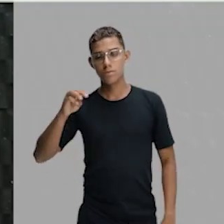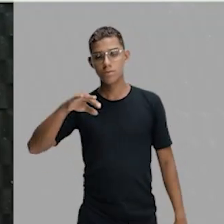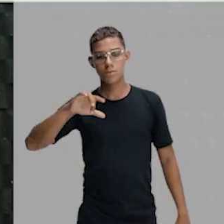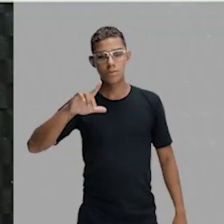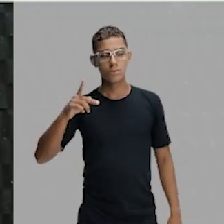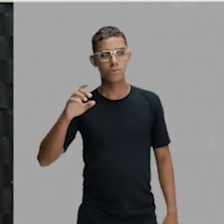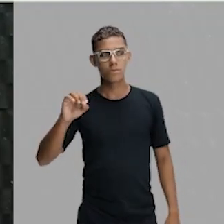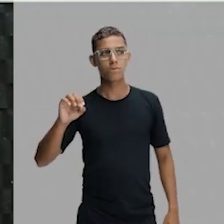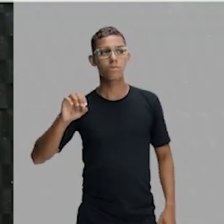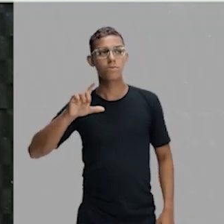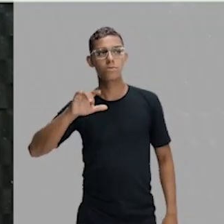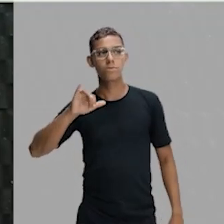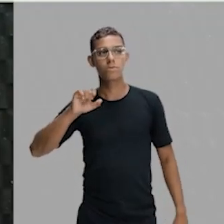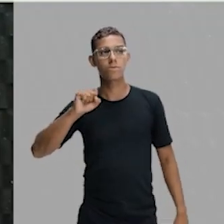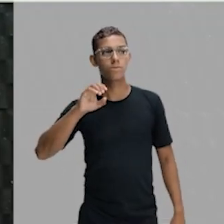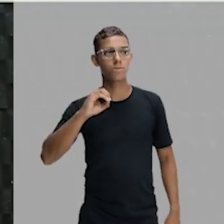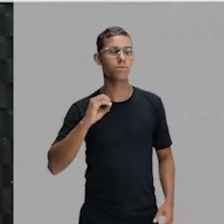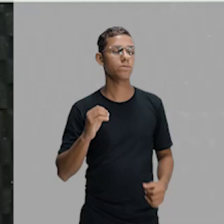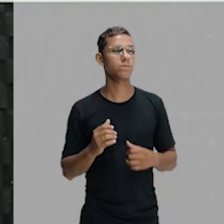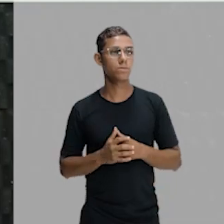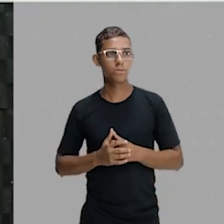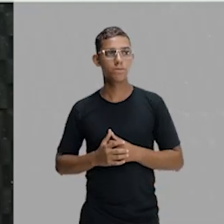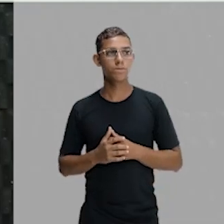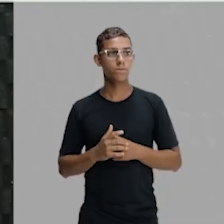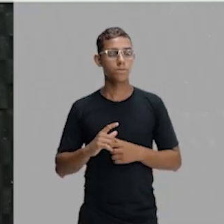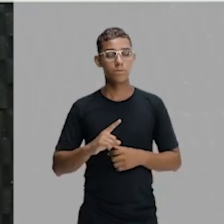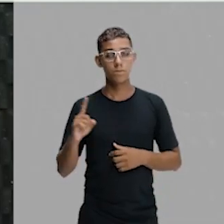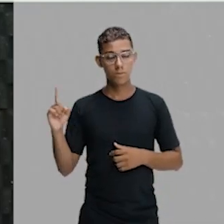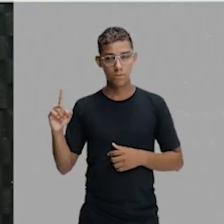aqui é milho enrugado.